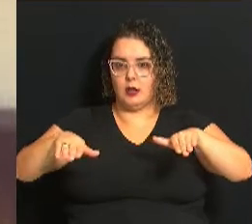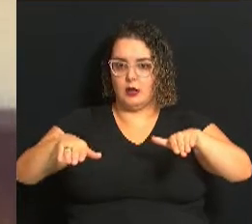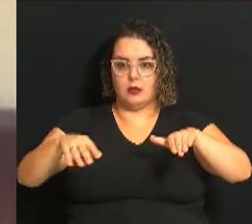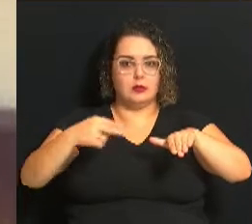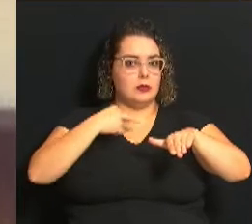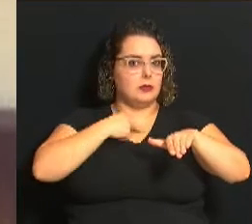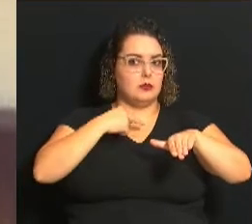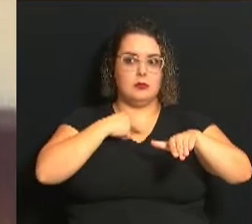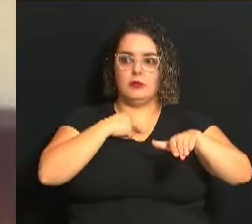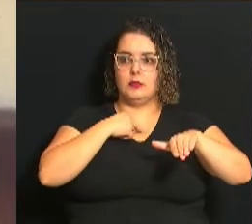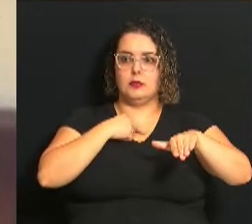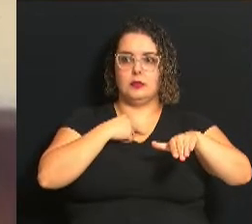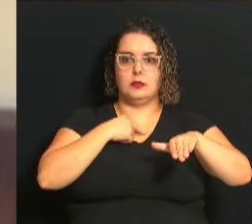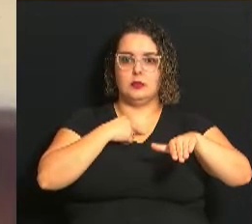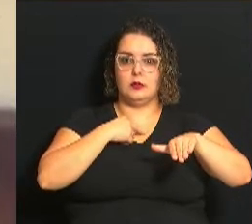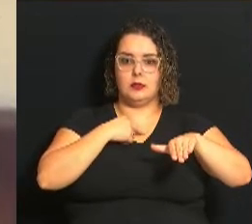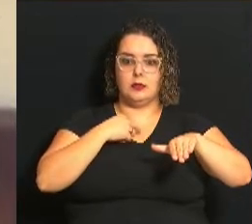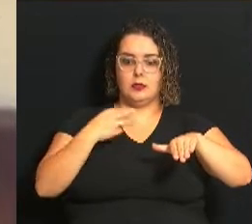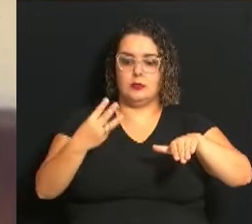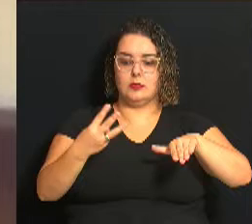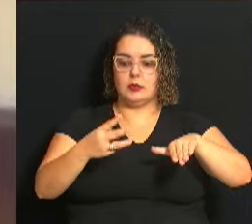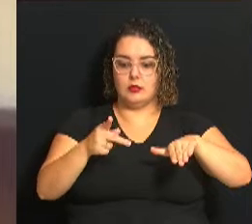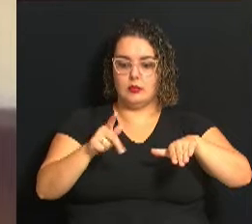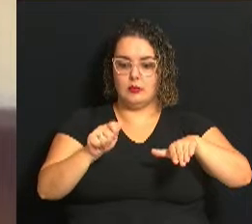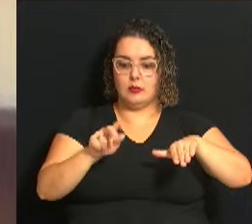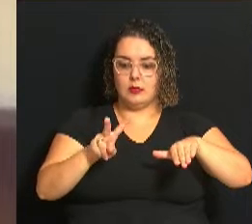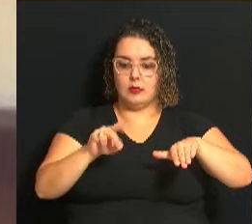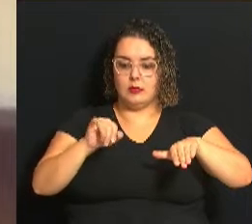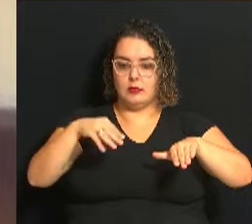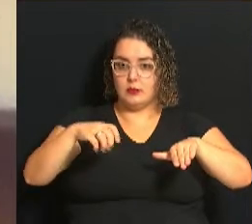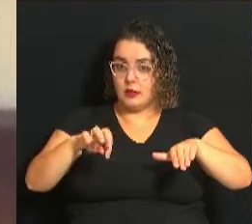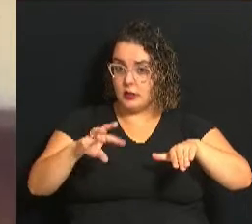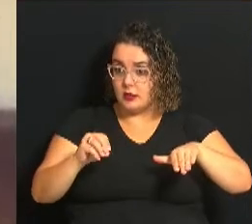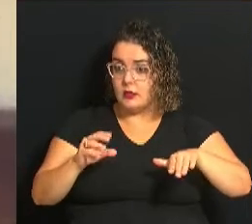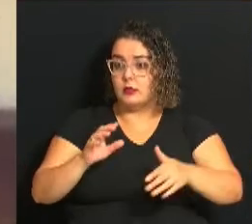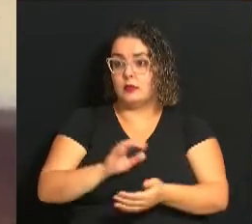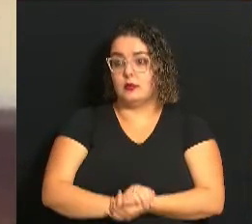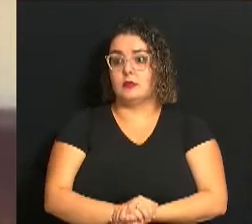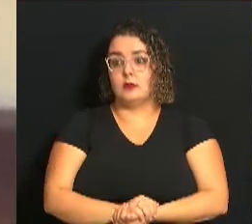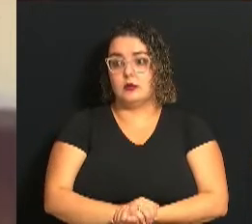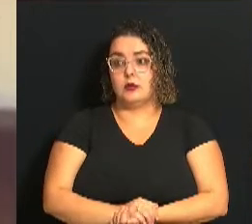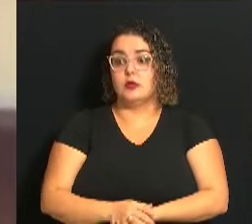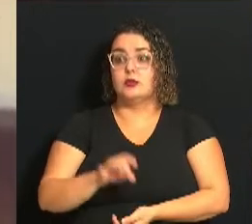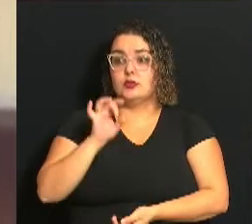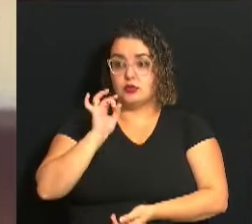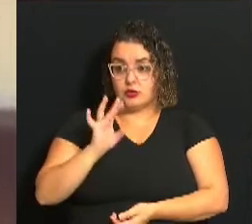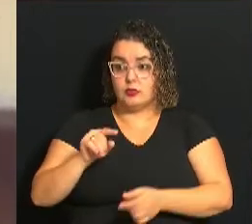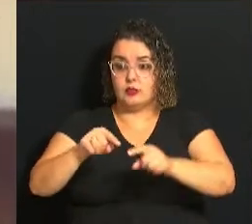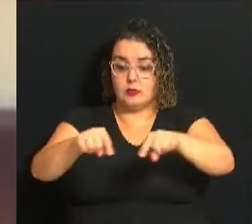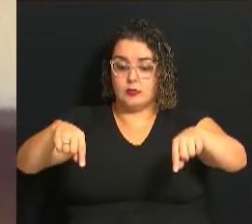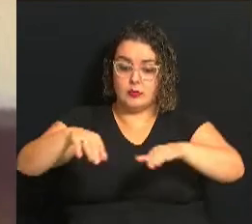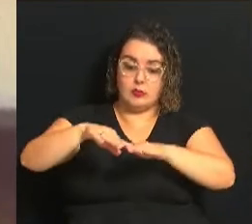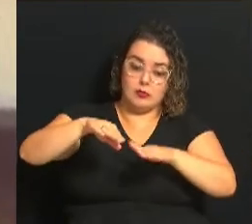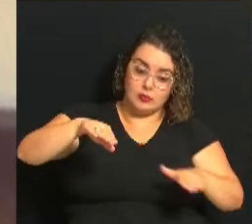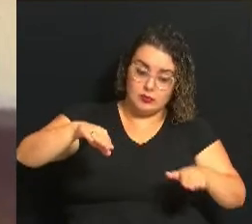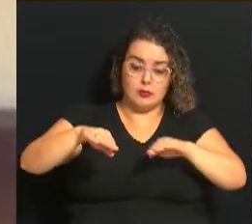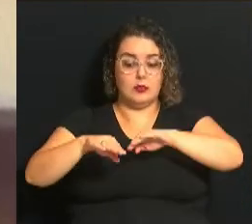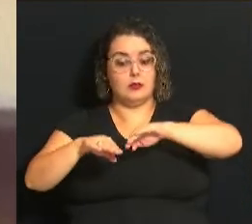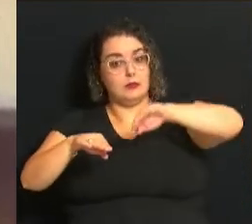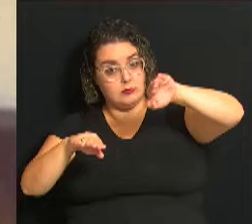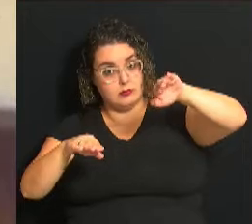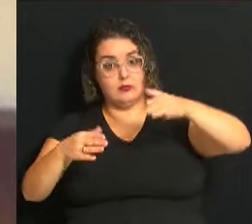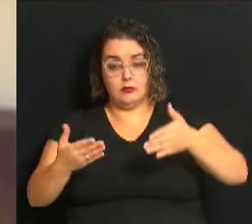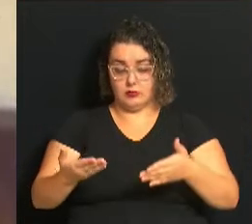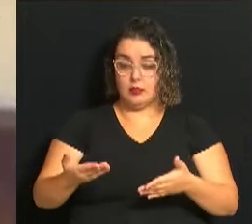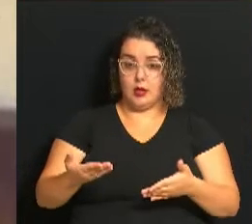terceiro pavimento. Não é que a gente está verticalizando a APA. Esse aspecto vem apenas para lotes tanto em aclive quanto em declive, que,